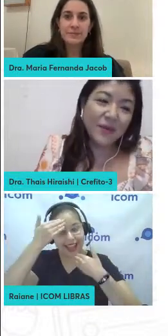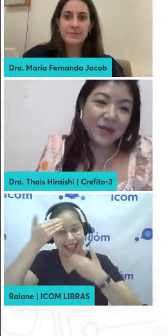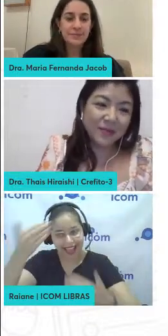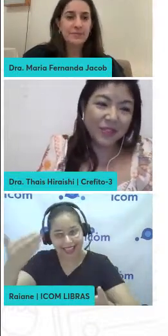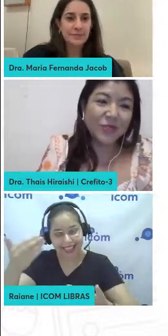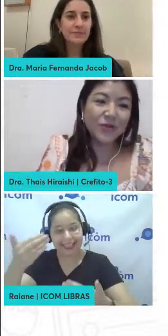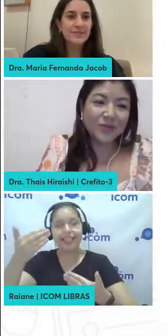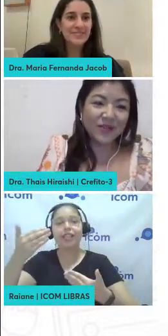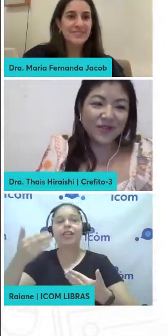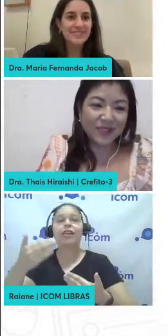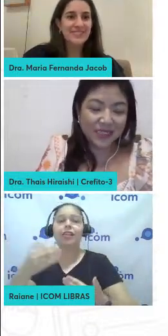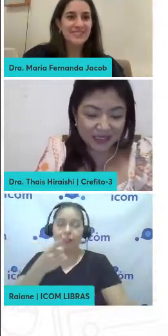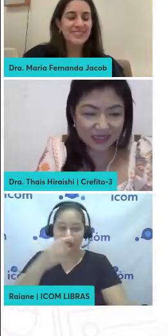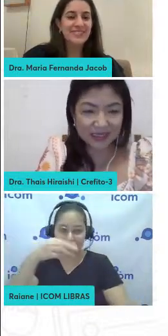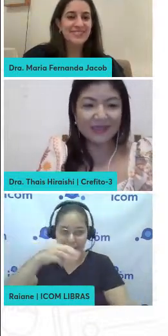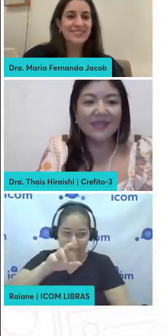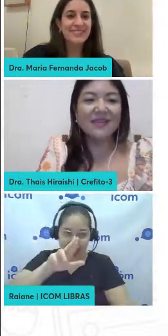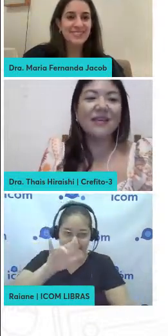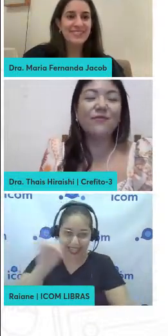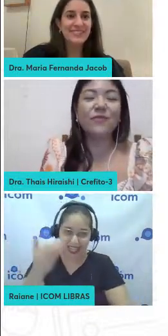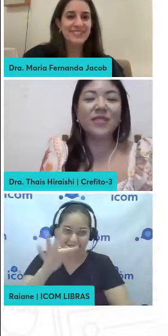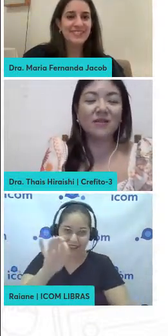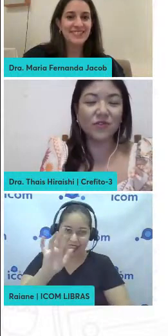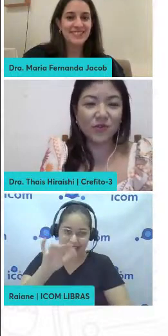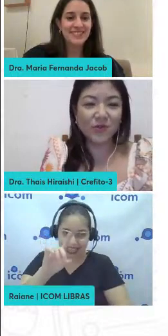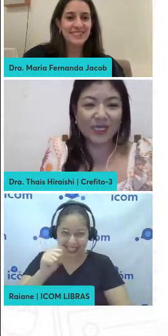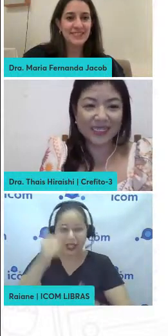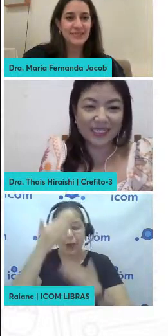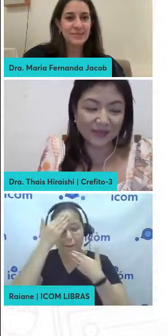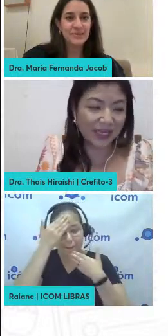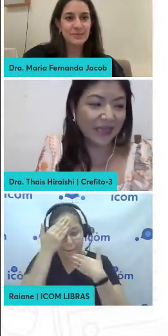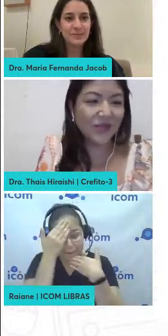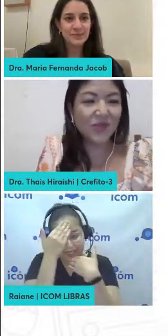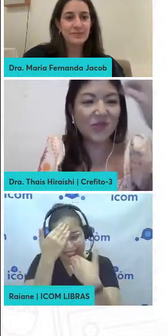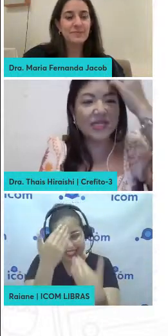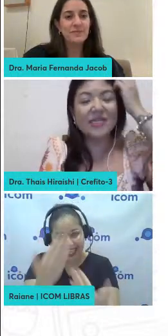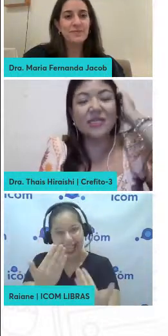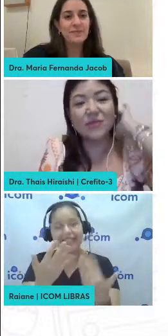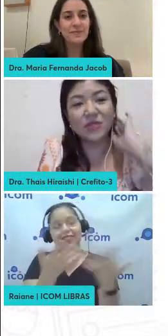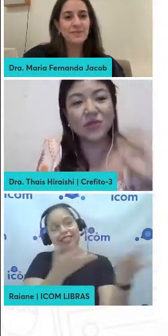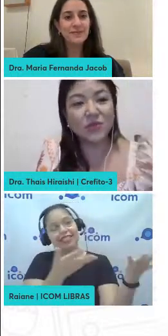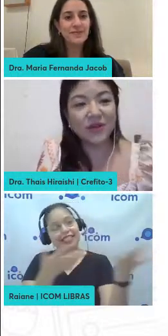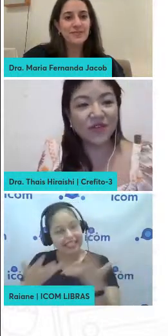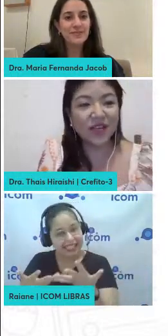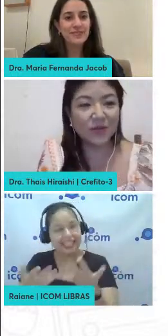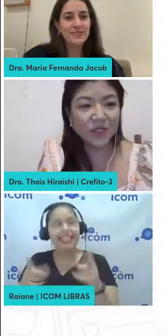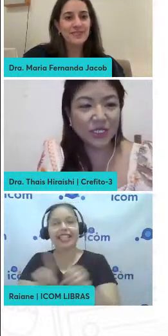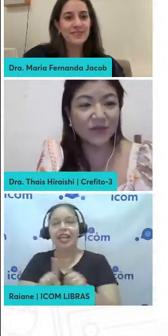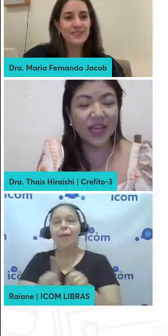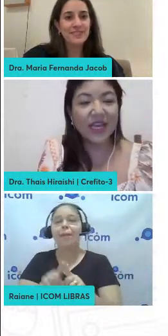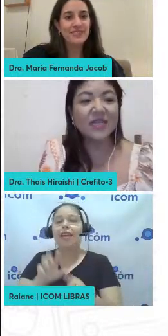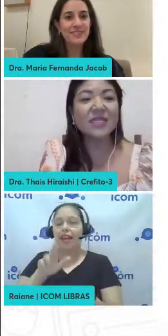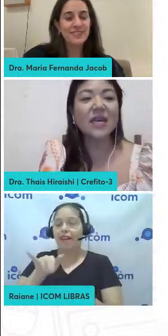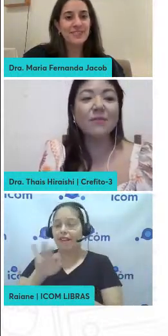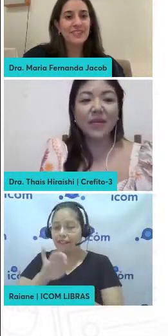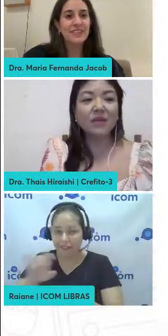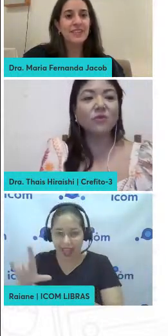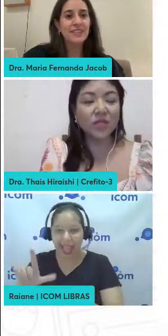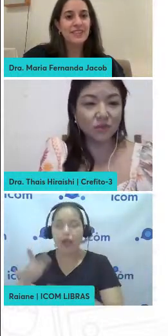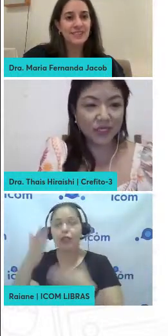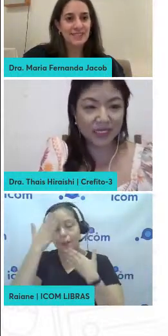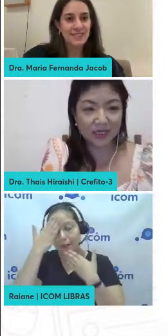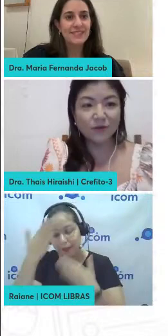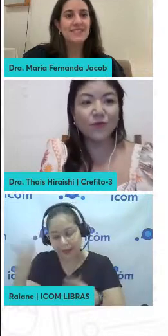né, primeiramente a doutora Maria Fernanda, né, reforçar os nossos agradecimentos, os agradecimentos do doutor Rafael Martins Ferres,